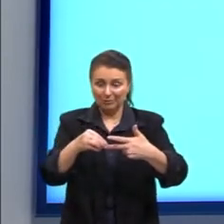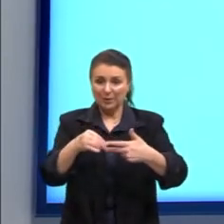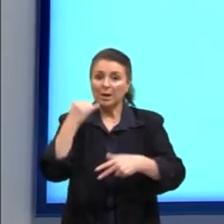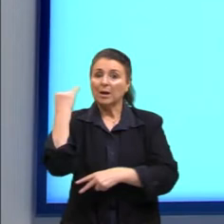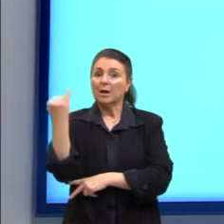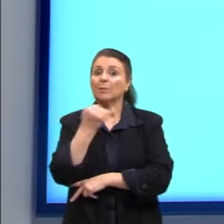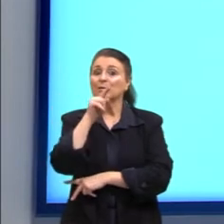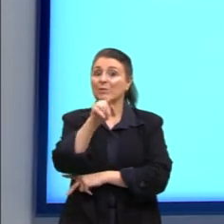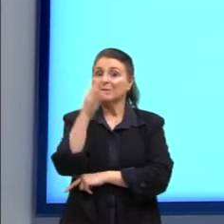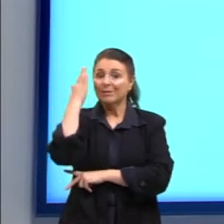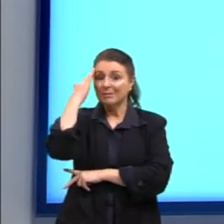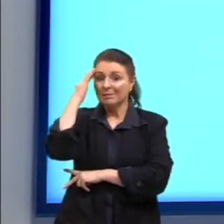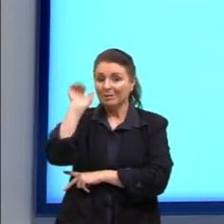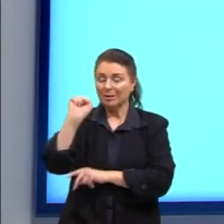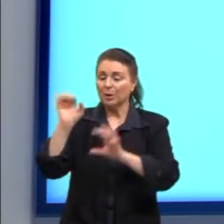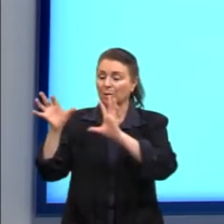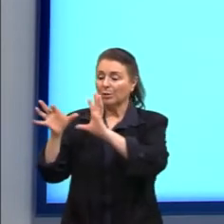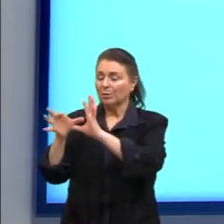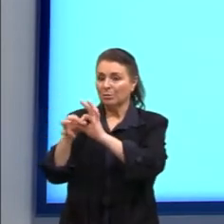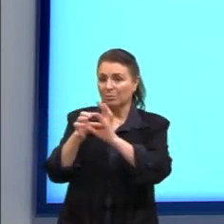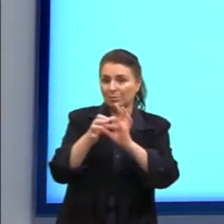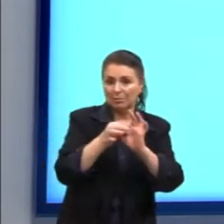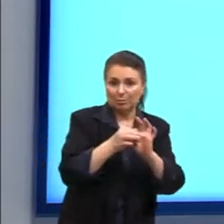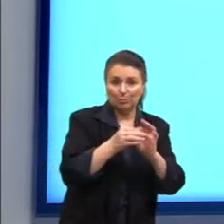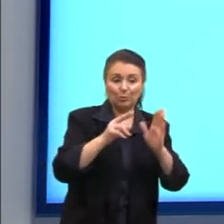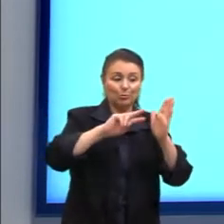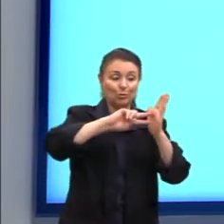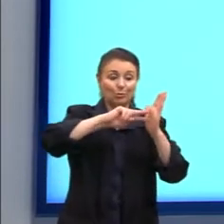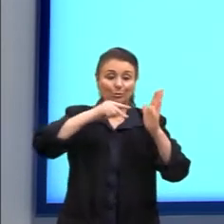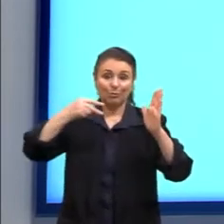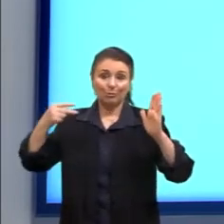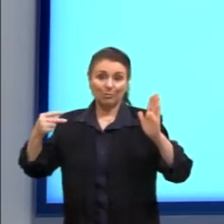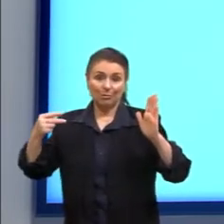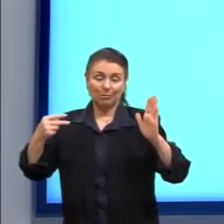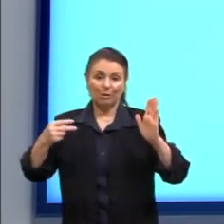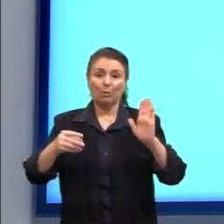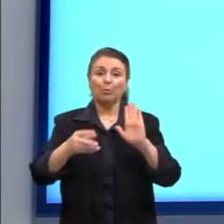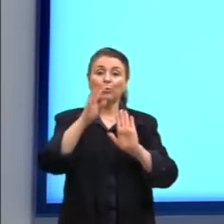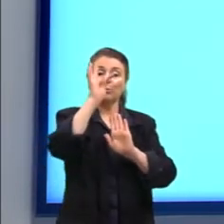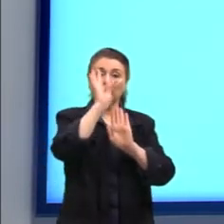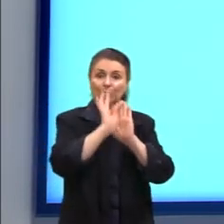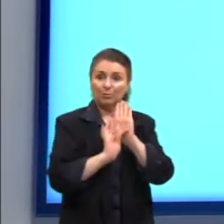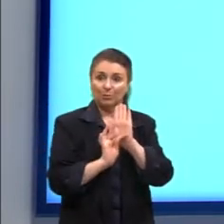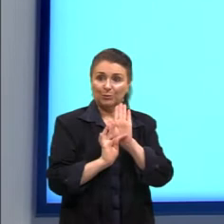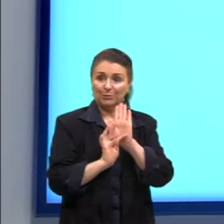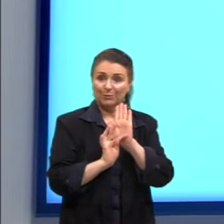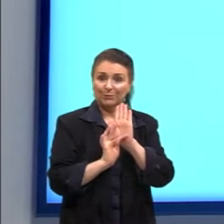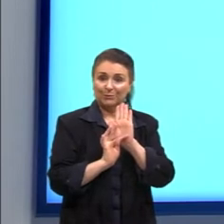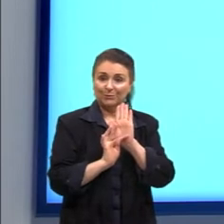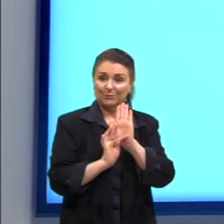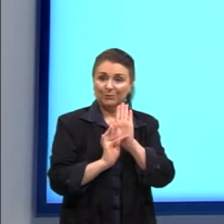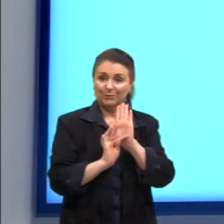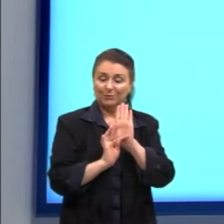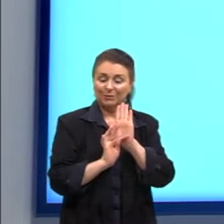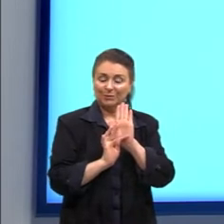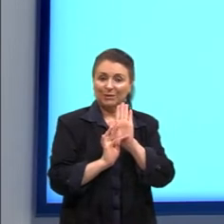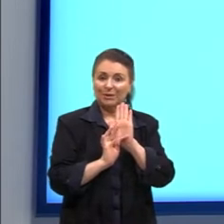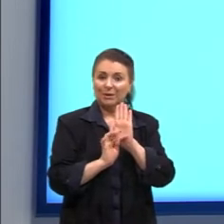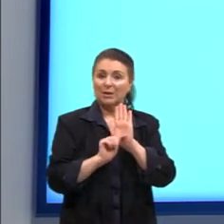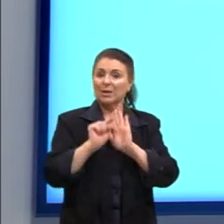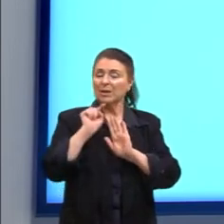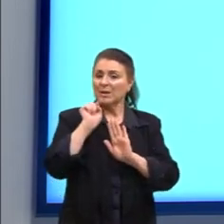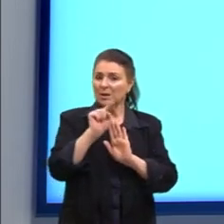vocês entenderem os contextos de interpretação de texto. E daí eu vou dizer para vocês que isso aqui,